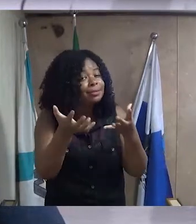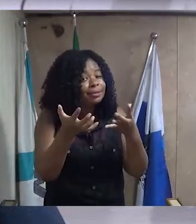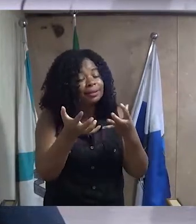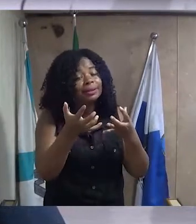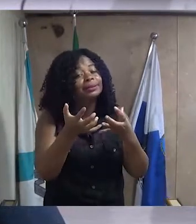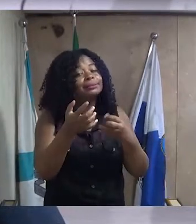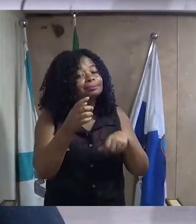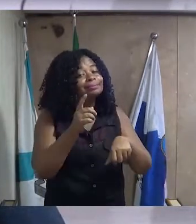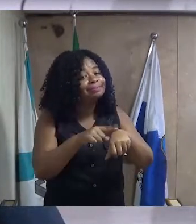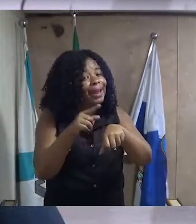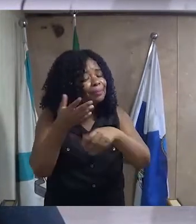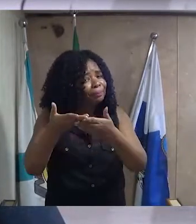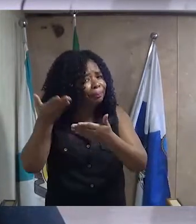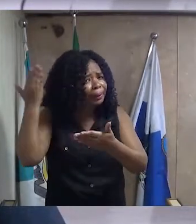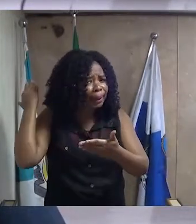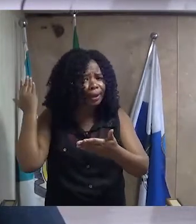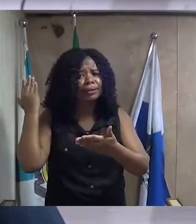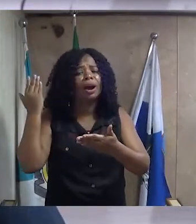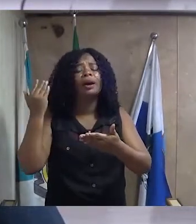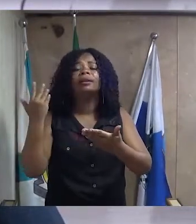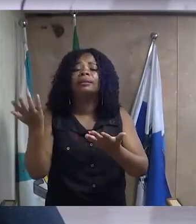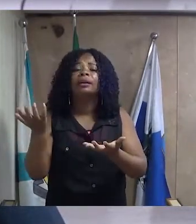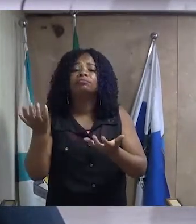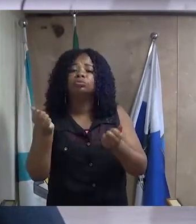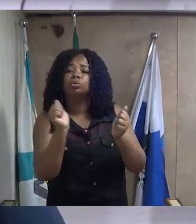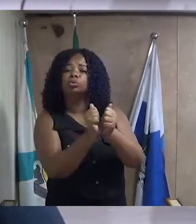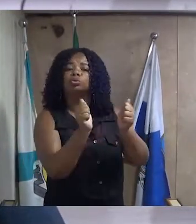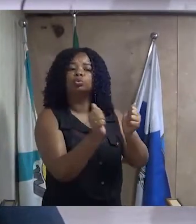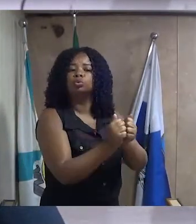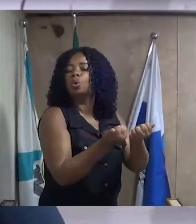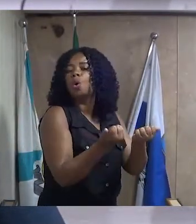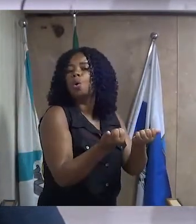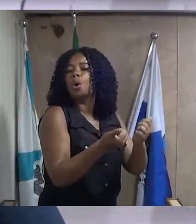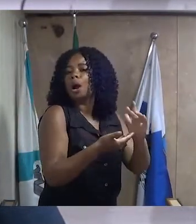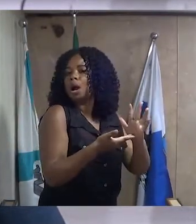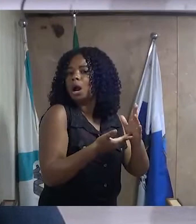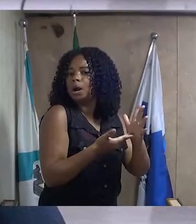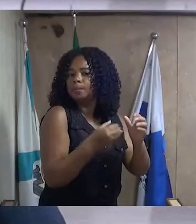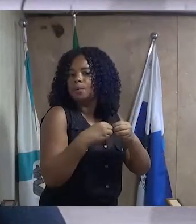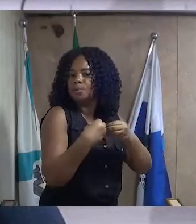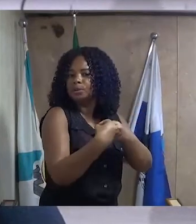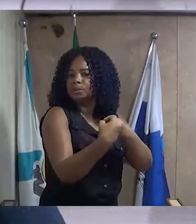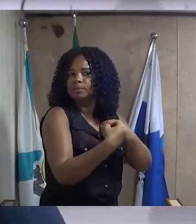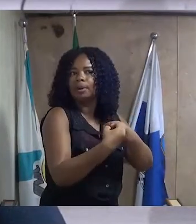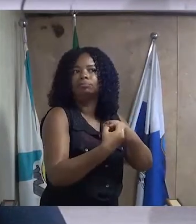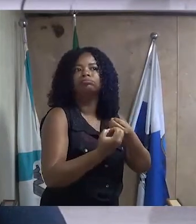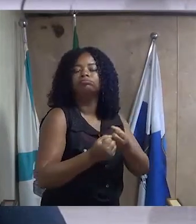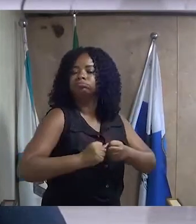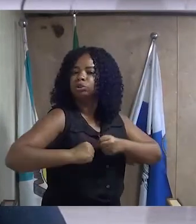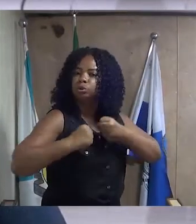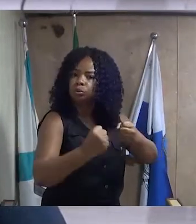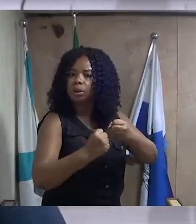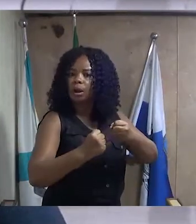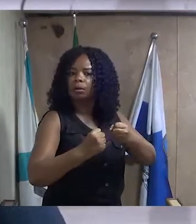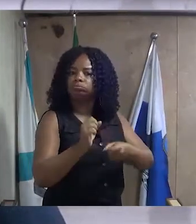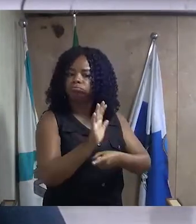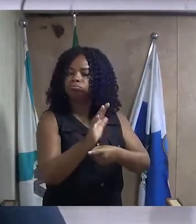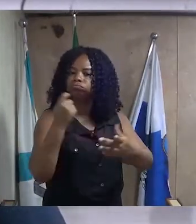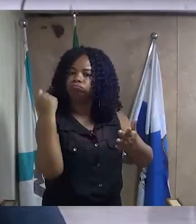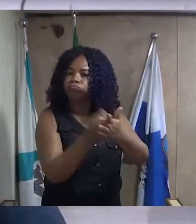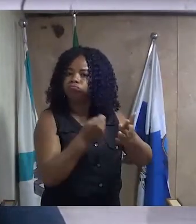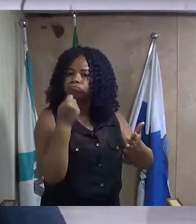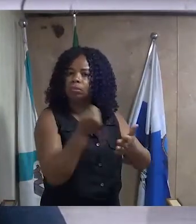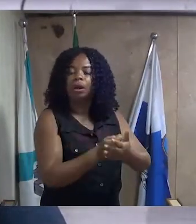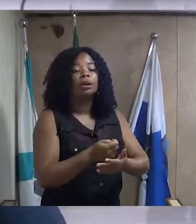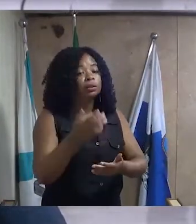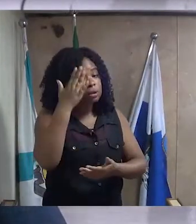que quisessem naquele momento comprar essa briga com a Câmara Municipal. Nós somos sabedores que dentro do nosso município existem várias